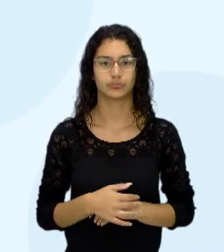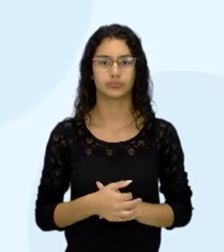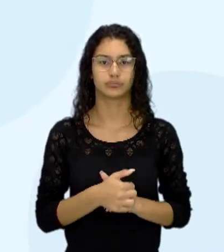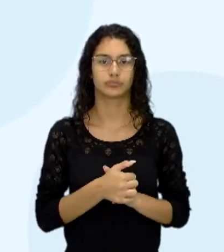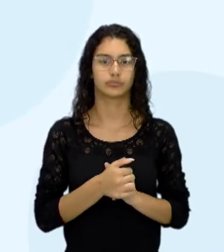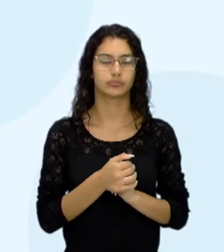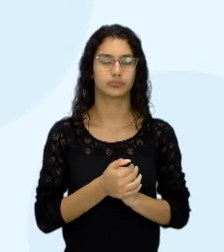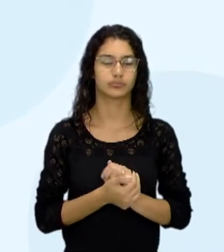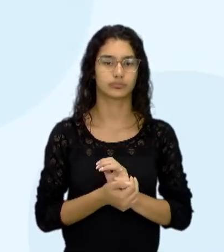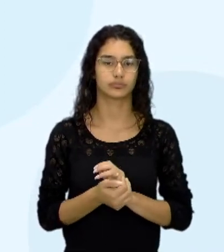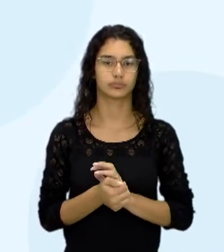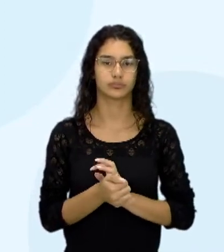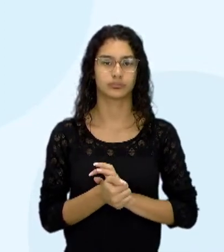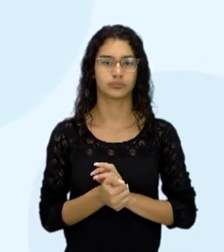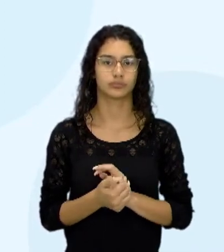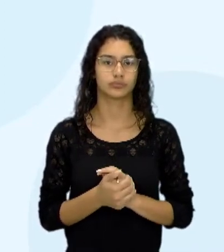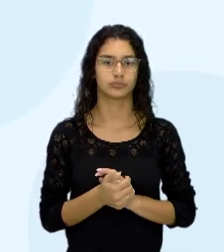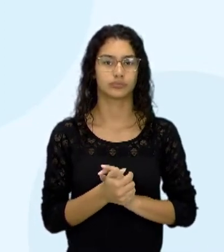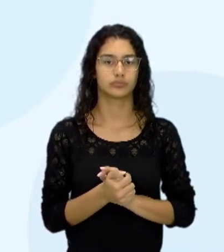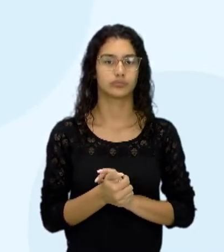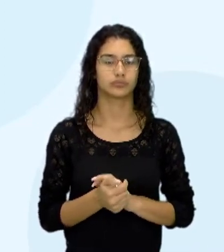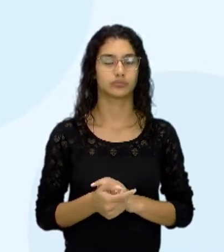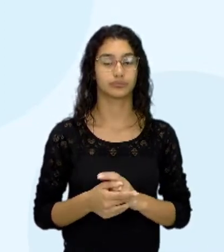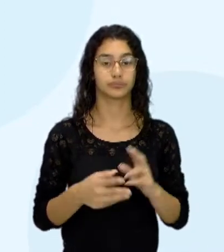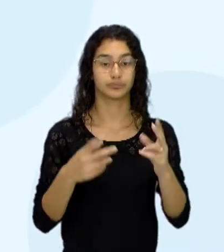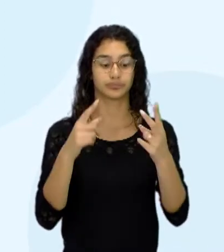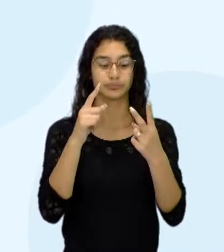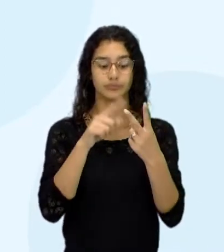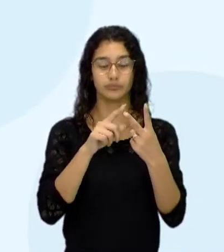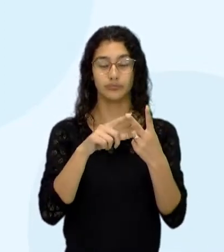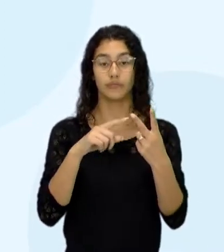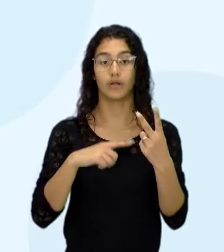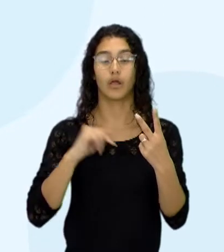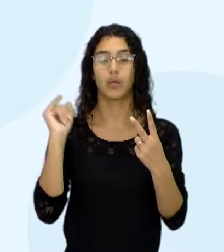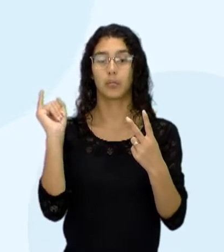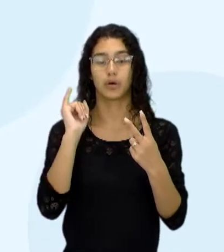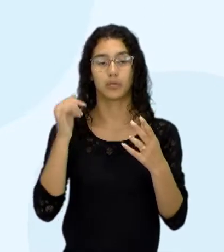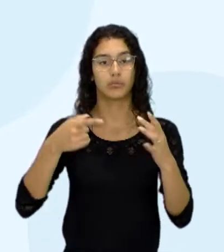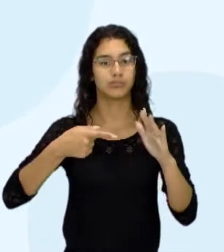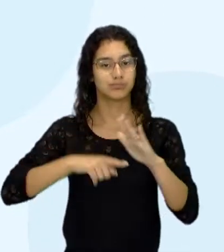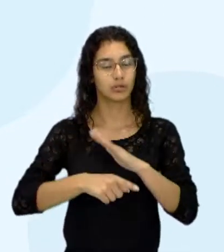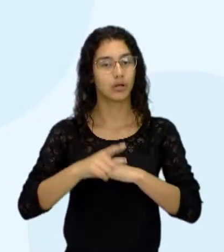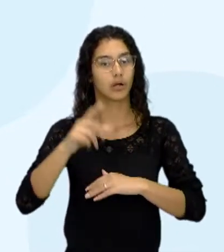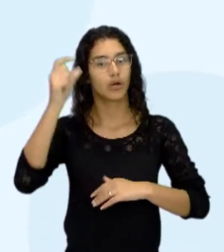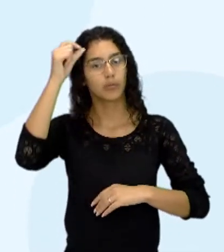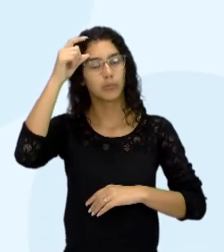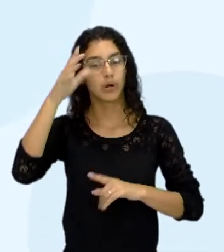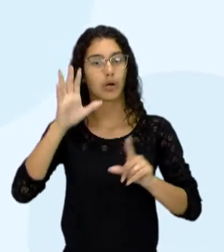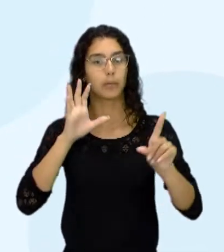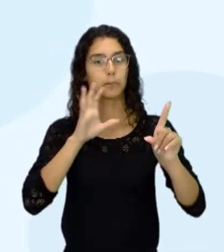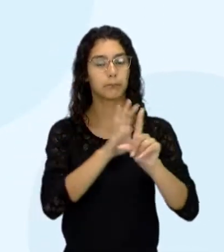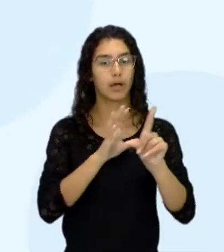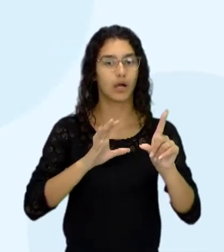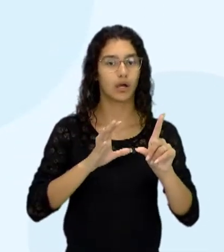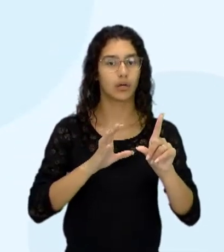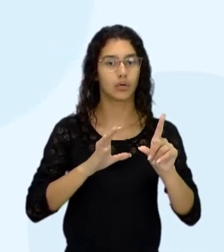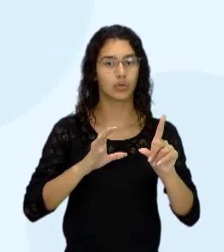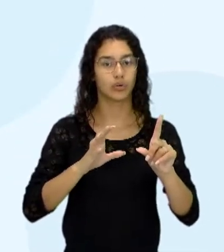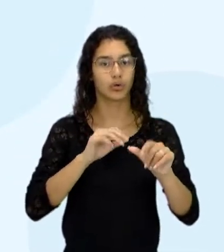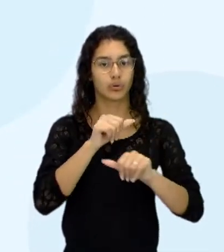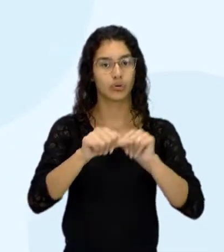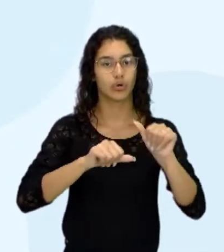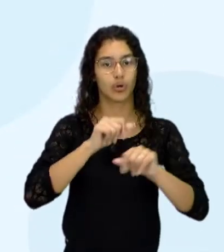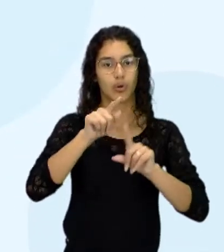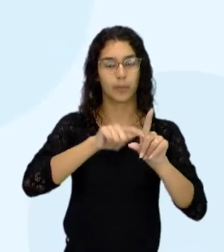Olha lá. O segundo ponto levantado pelo texto é a necessidade de conhecimento mais aprofundado, tanto sobre o impacto das mudanças climáticas na cidade, quanto